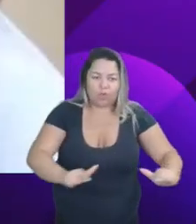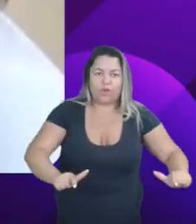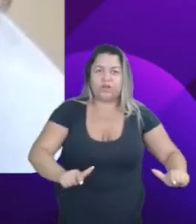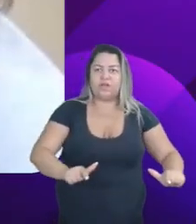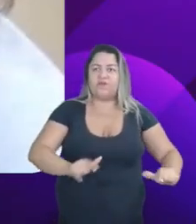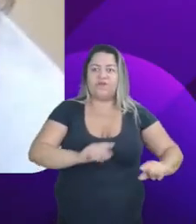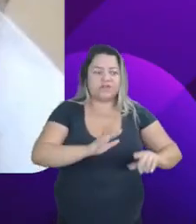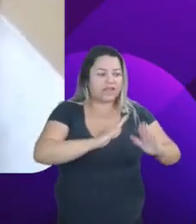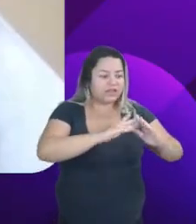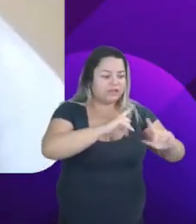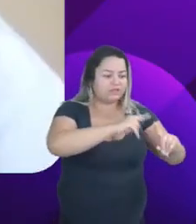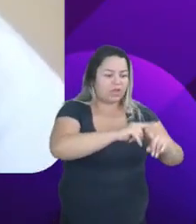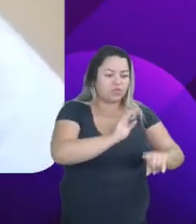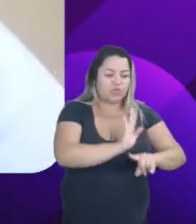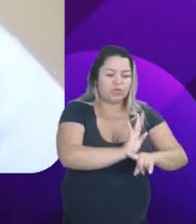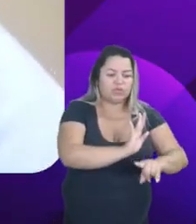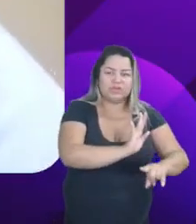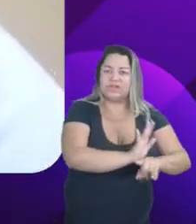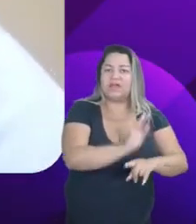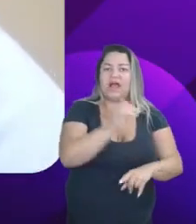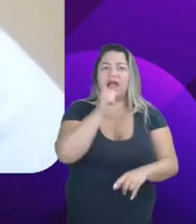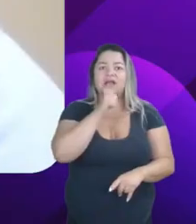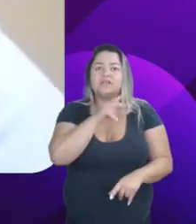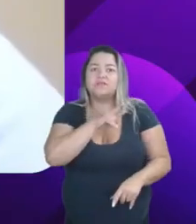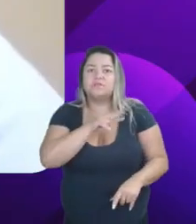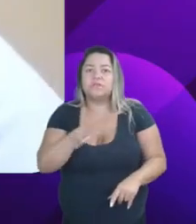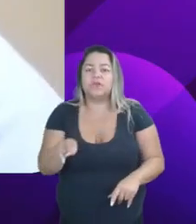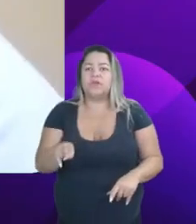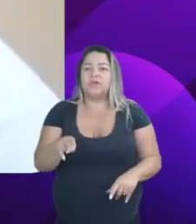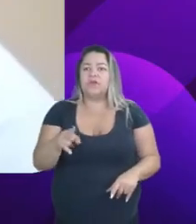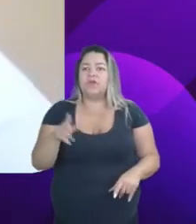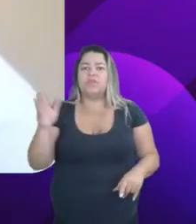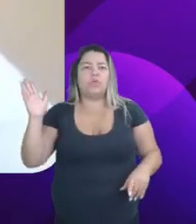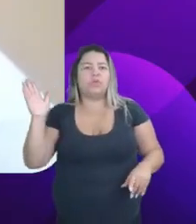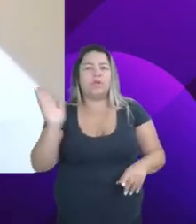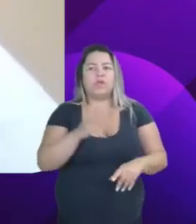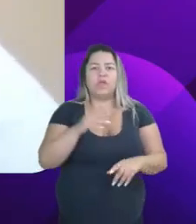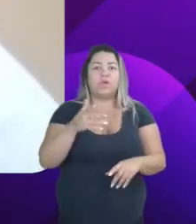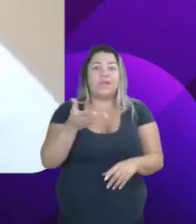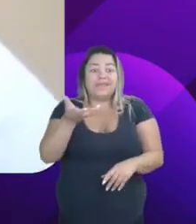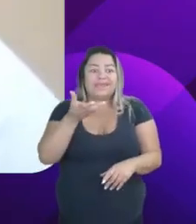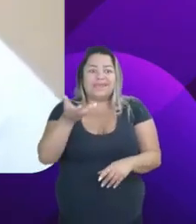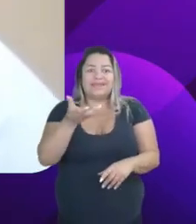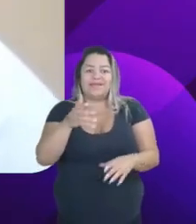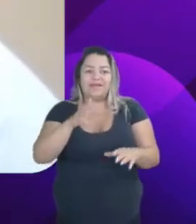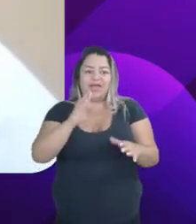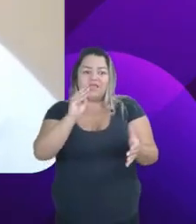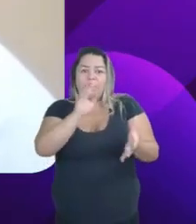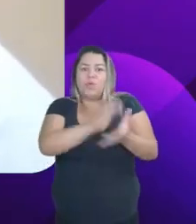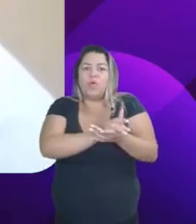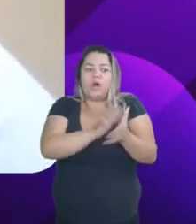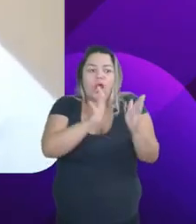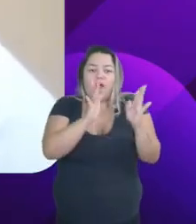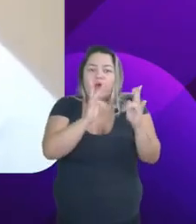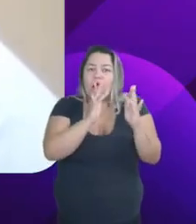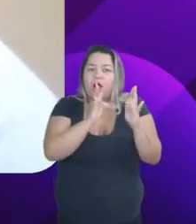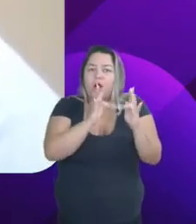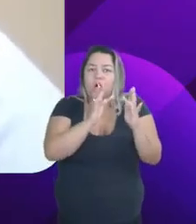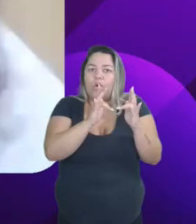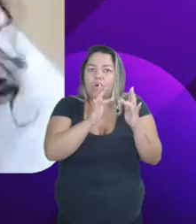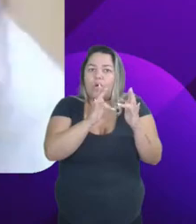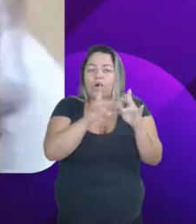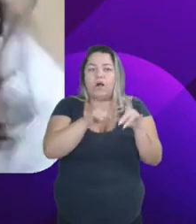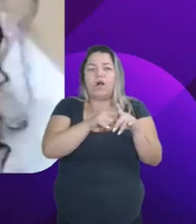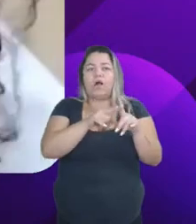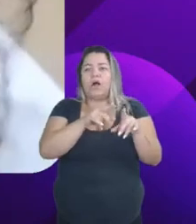as irmãs, ele me deu um tapa, dizendo que o que eu queria mesmo era namorar com o pastor. A gente estava numa festa,